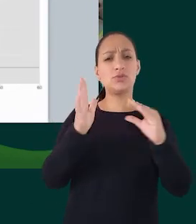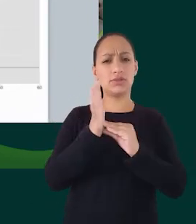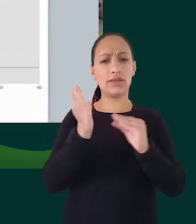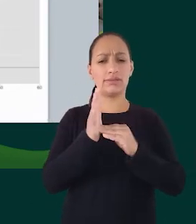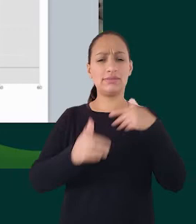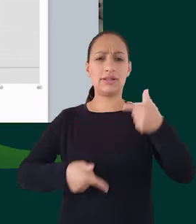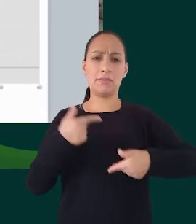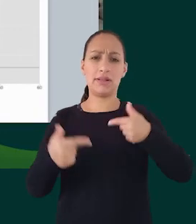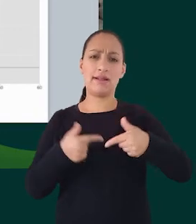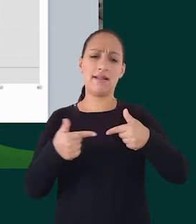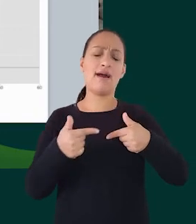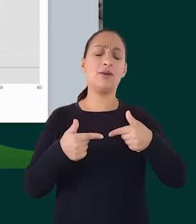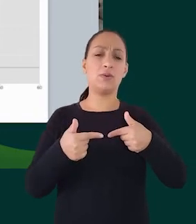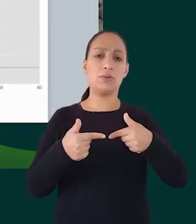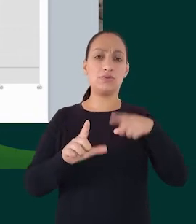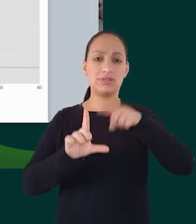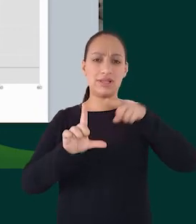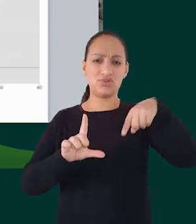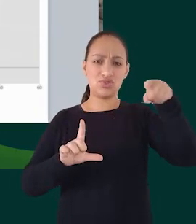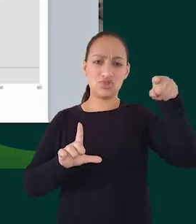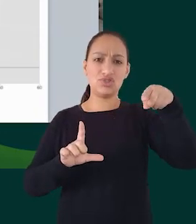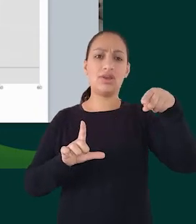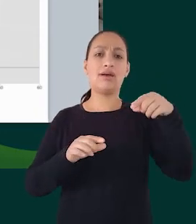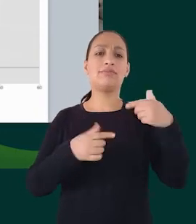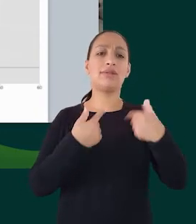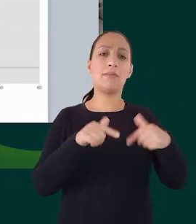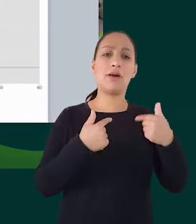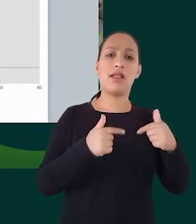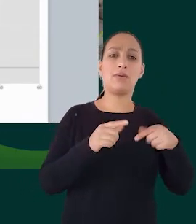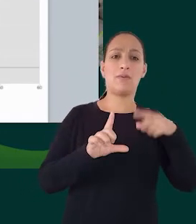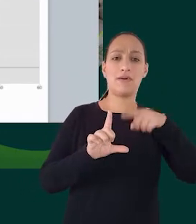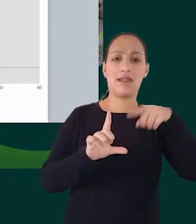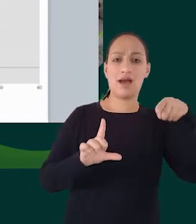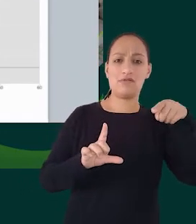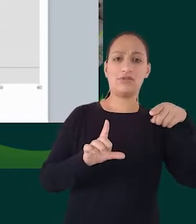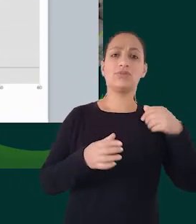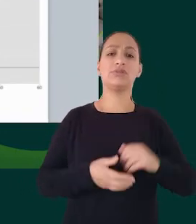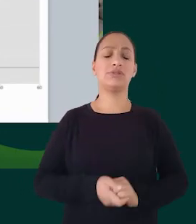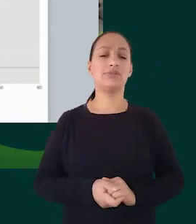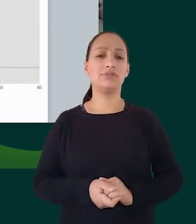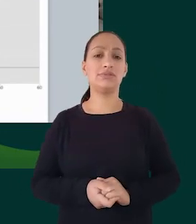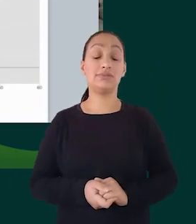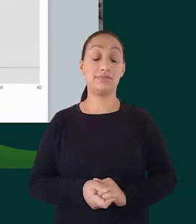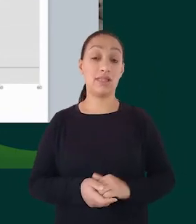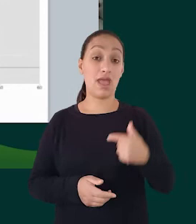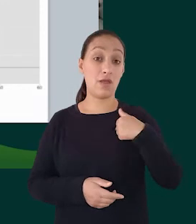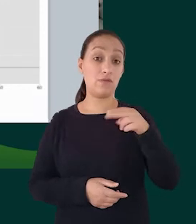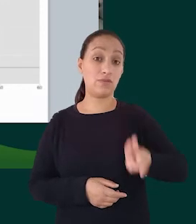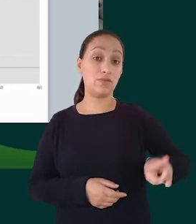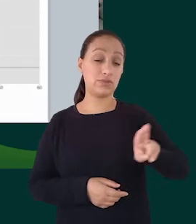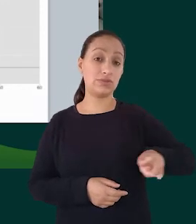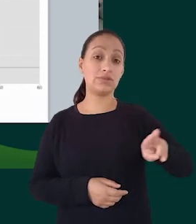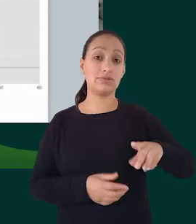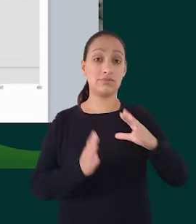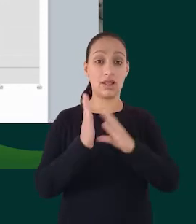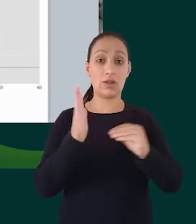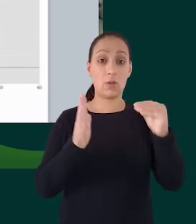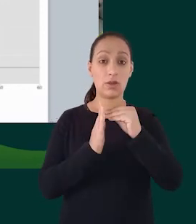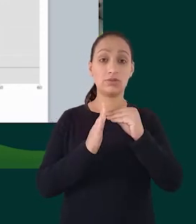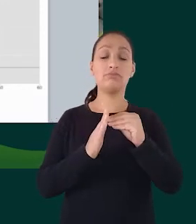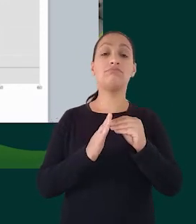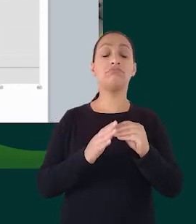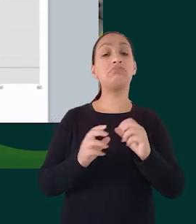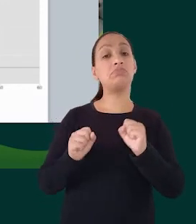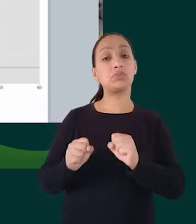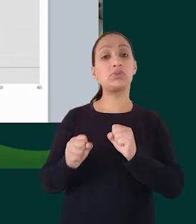estatística, para trabalhar com gráficos. Certo? Então, eu vou usar essa linguagem. Poderia ter feito em Python, mas eu